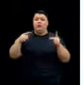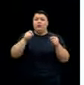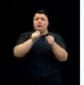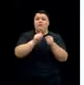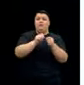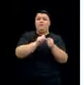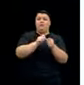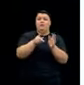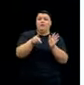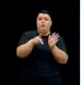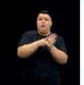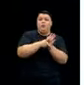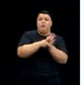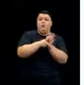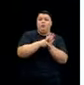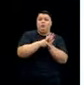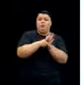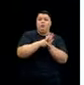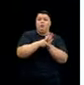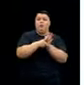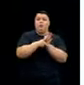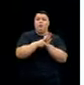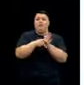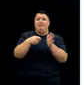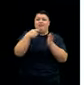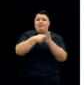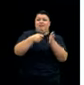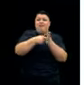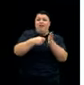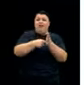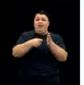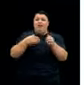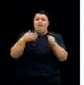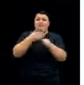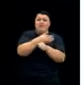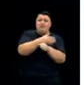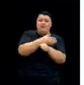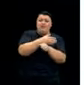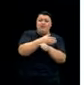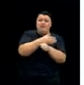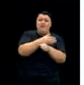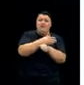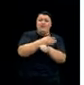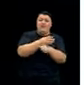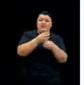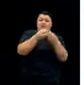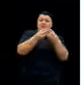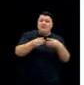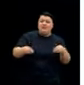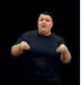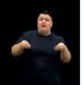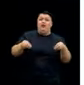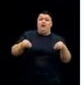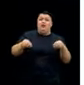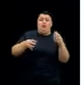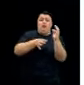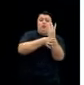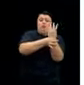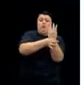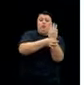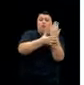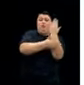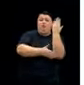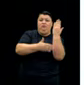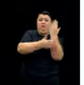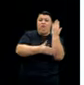antígeno. Então, nessa imagem, nós vemos uma chave, uma representação de chave e fechadura, né, como que eles